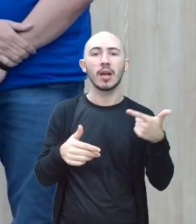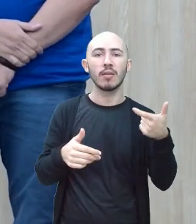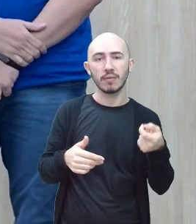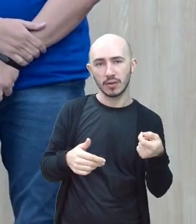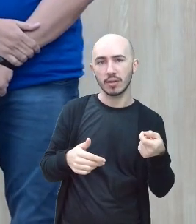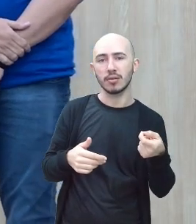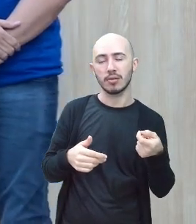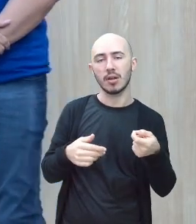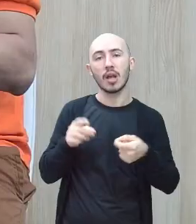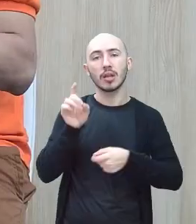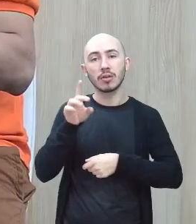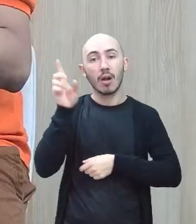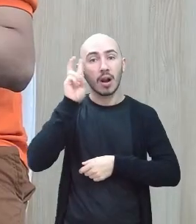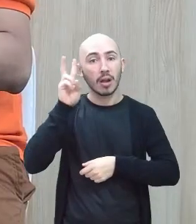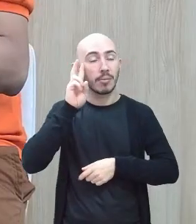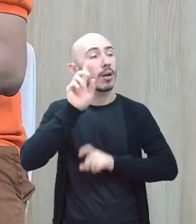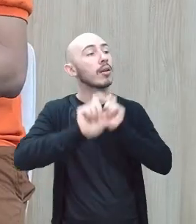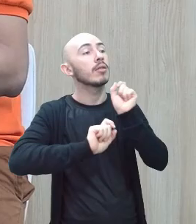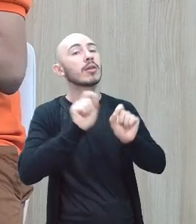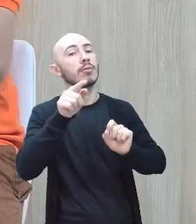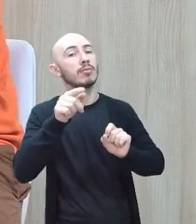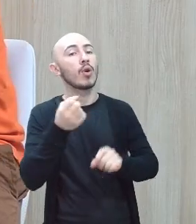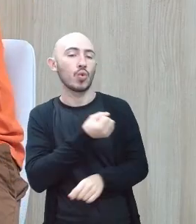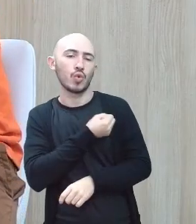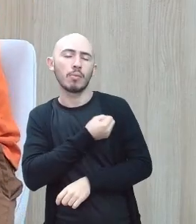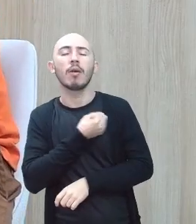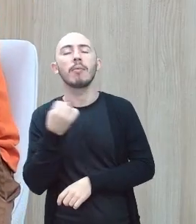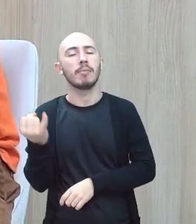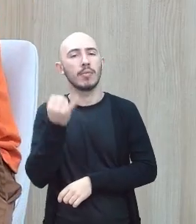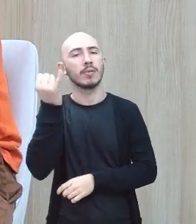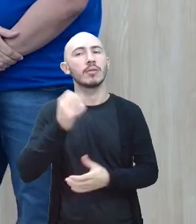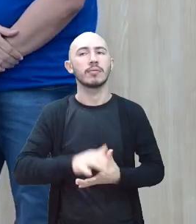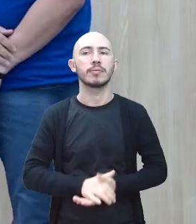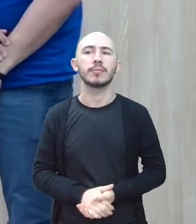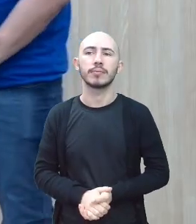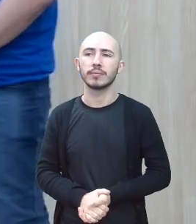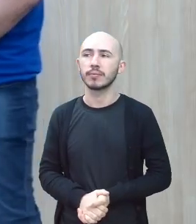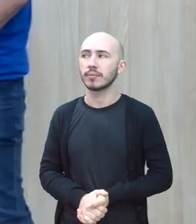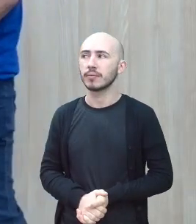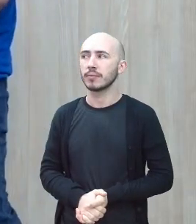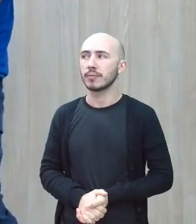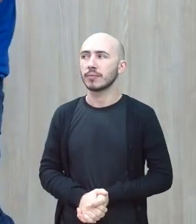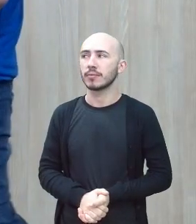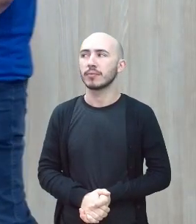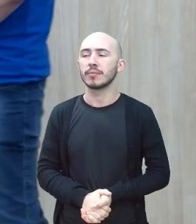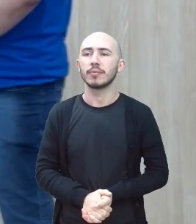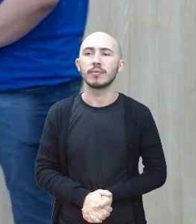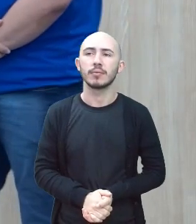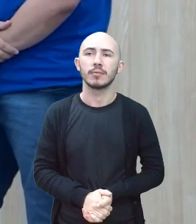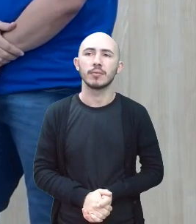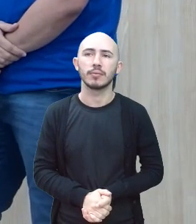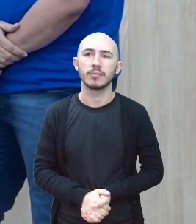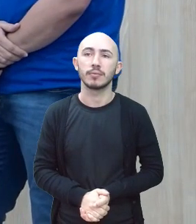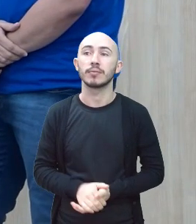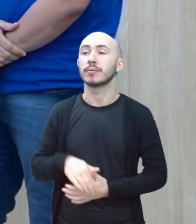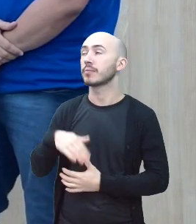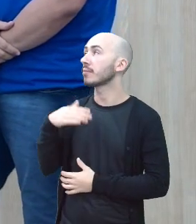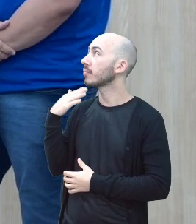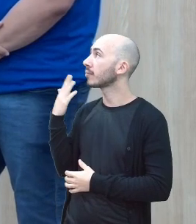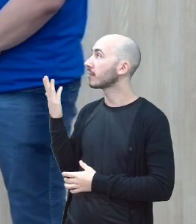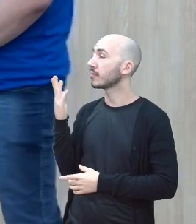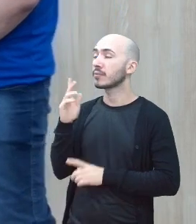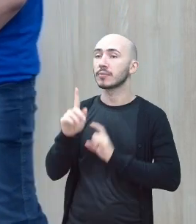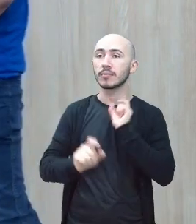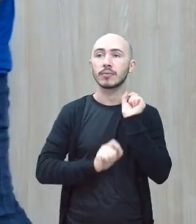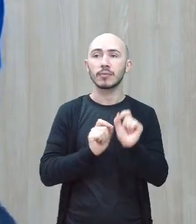para relembrar vocês a importância dos números. Então bora para os números. Certo. Então vamos lá. Aqui são os números